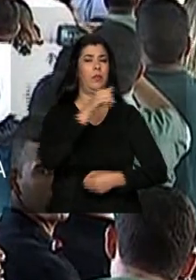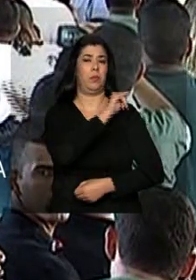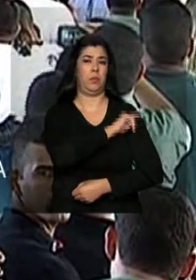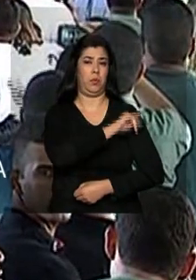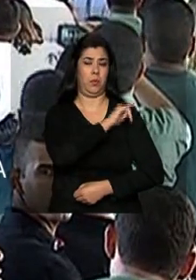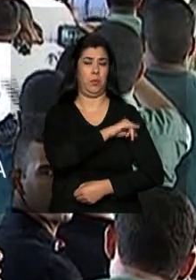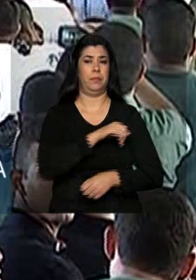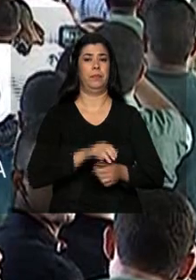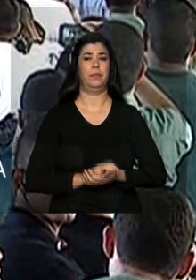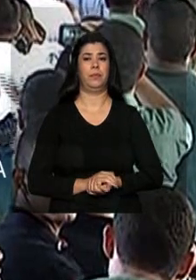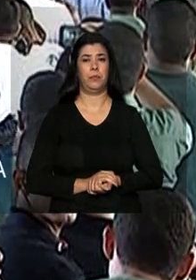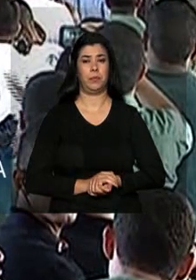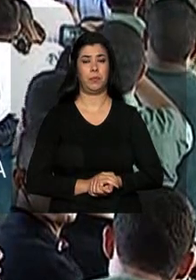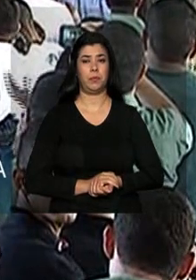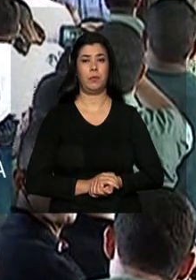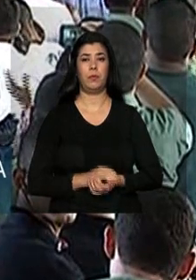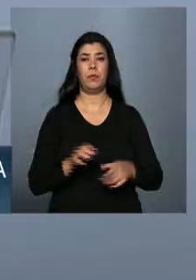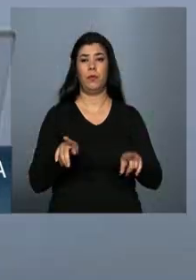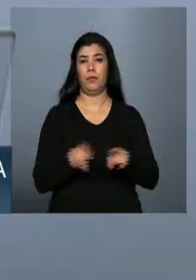Queria também